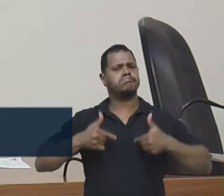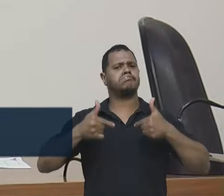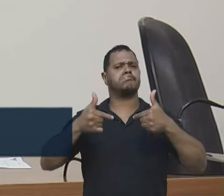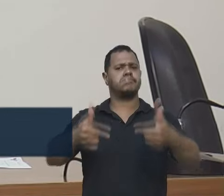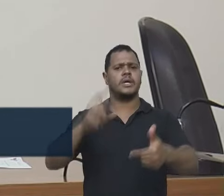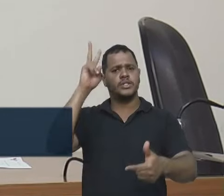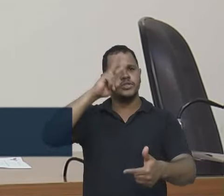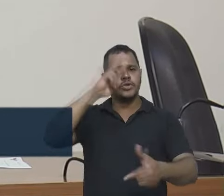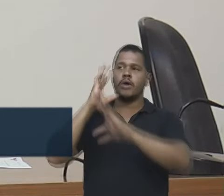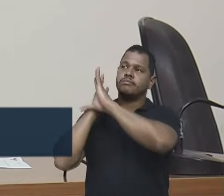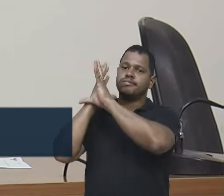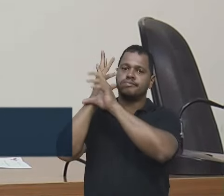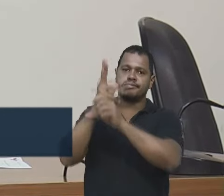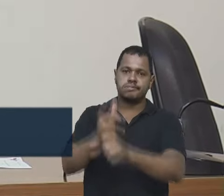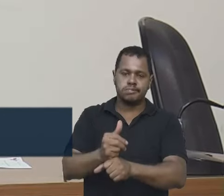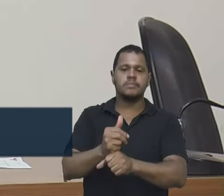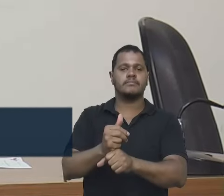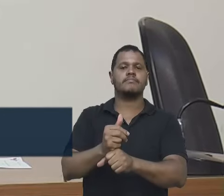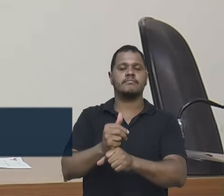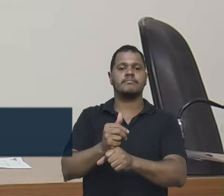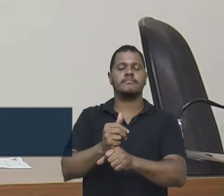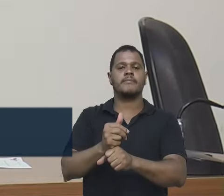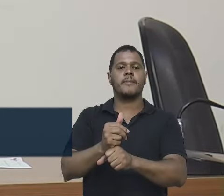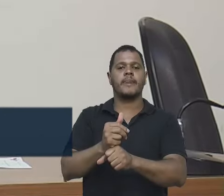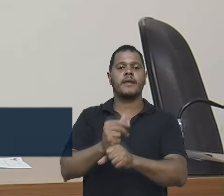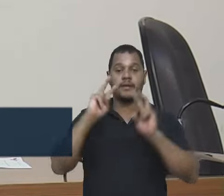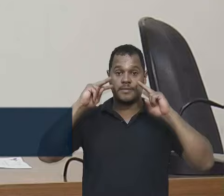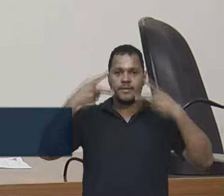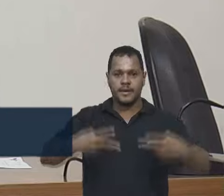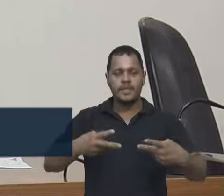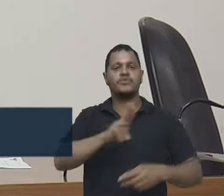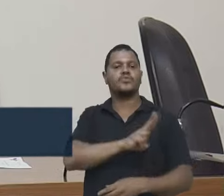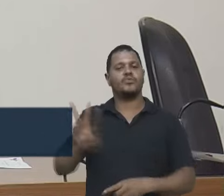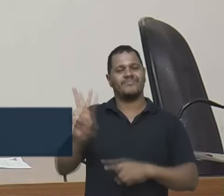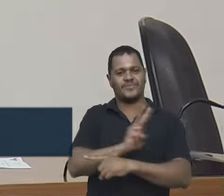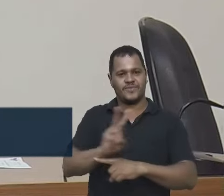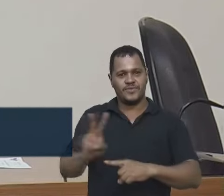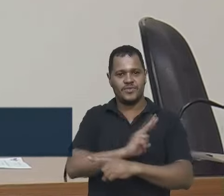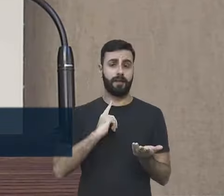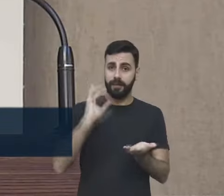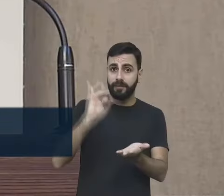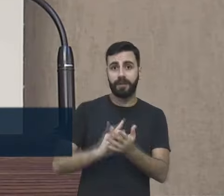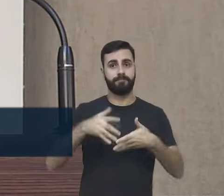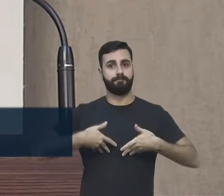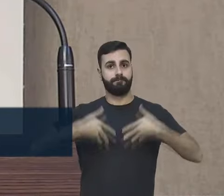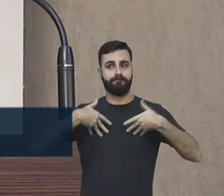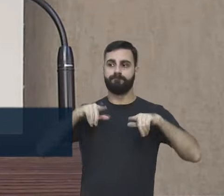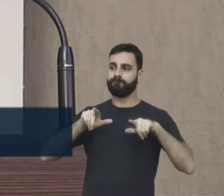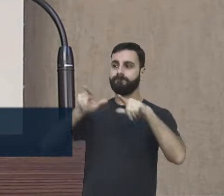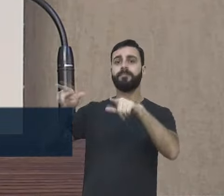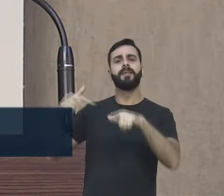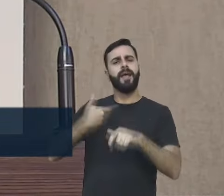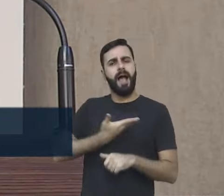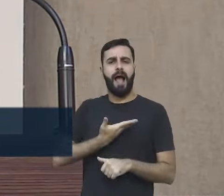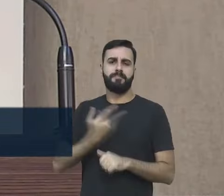recentes que elevaram o nome de Viçosa no cenário esportivo Nacional foi o que explicou Jamille ao justificar a homem que é uma honra para mim enquanto